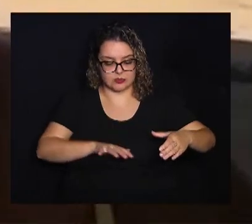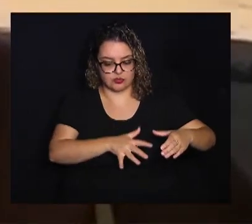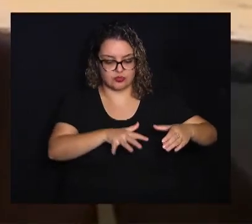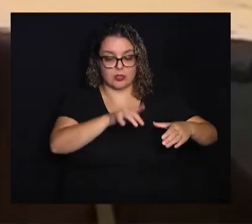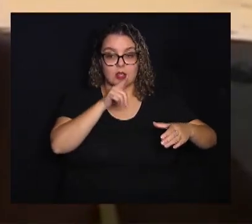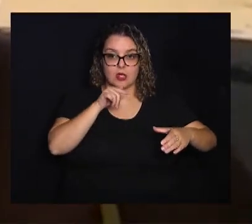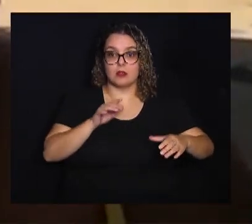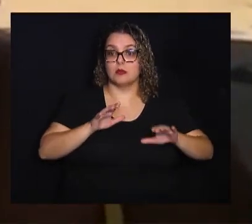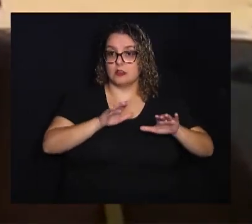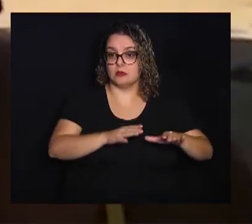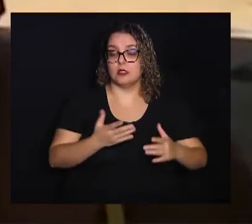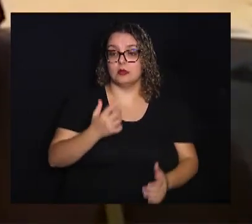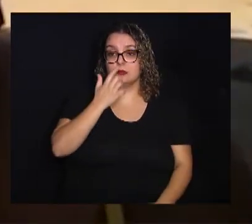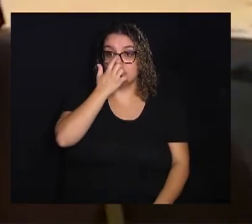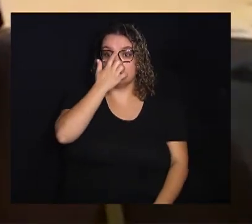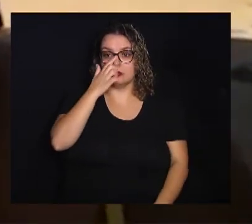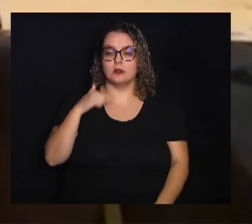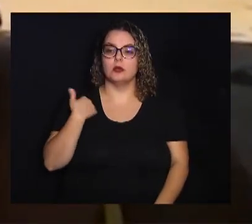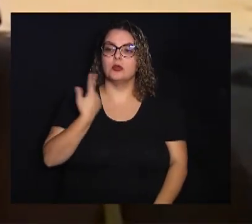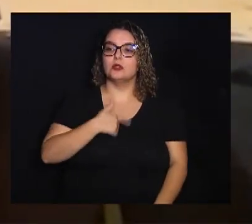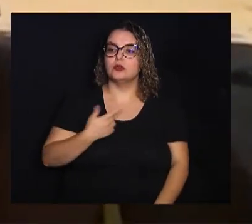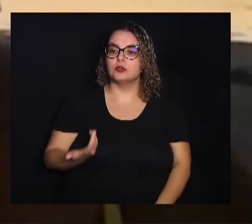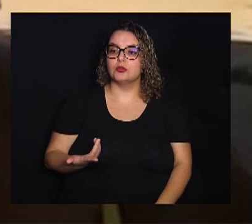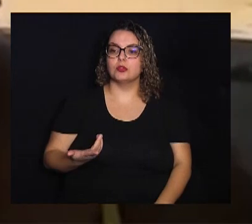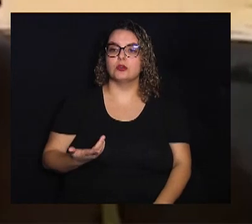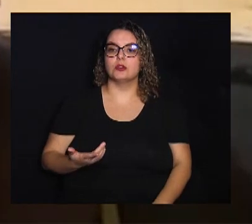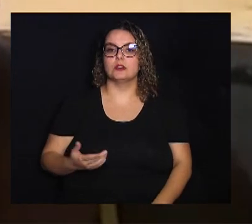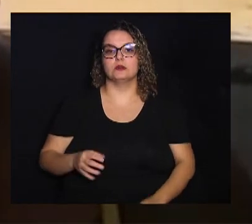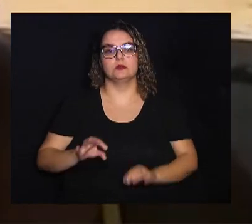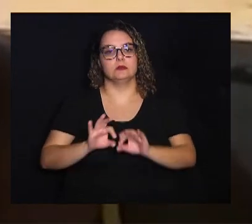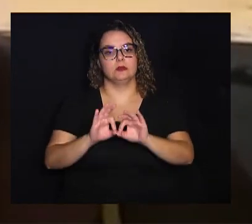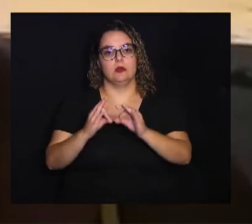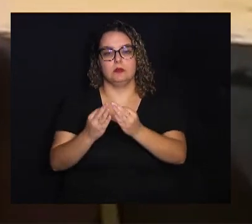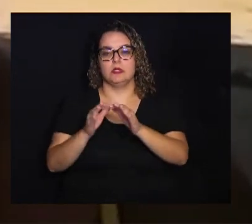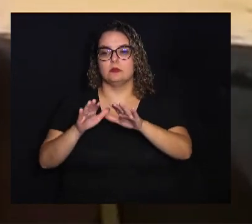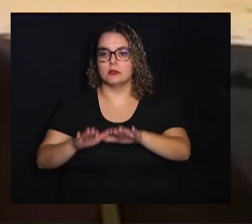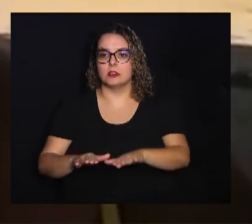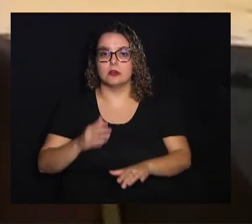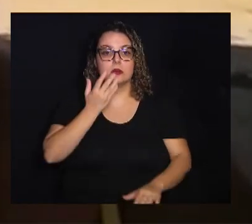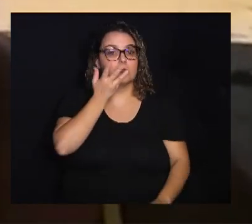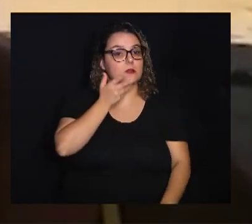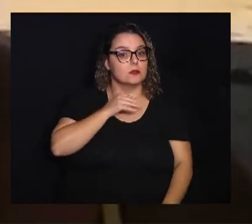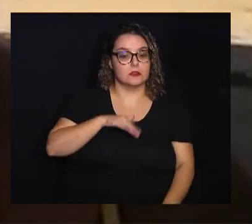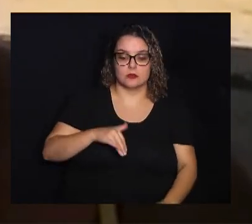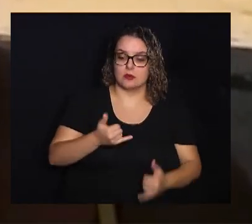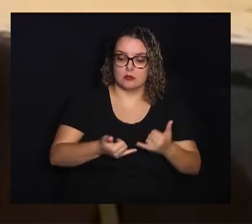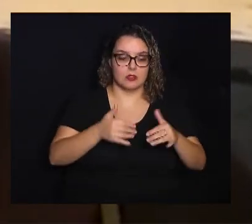gente colocou famílias aqui dentro para morar, as nossas crianças brincam aqui.